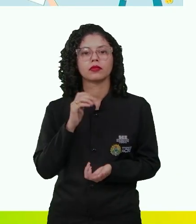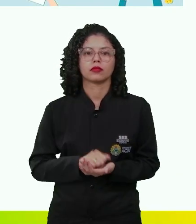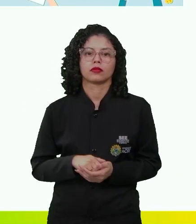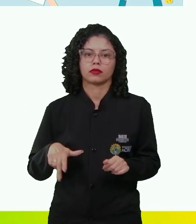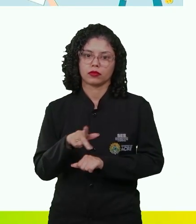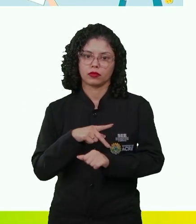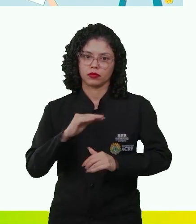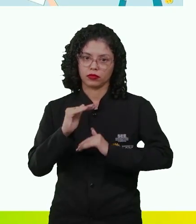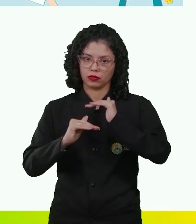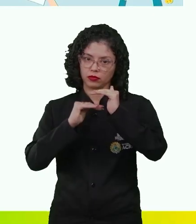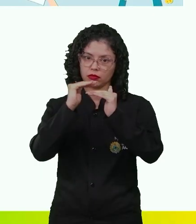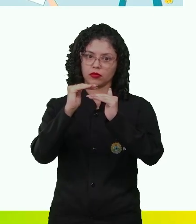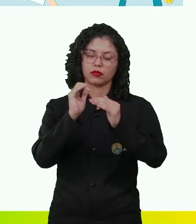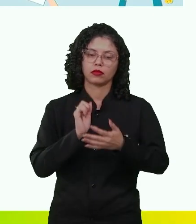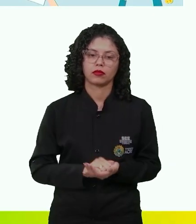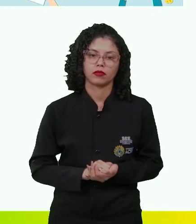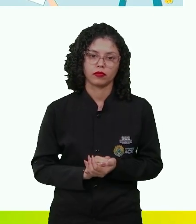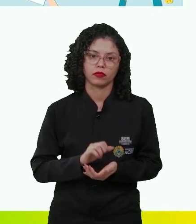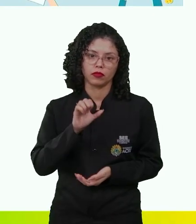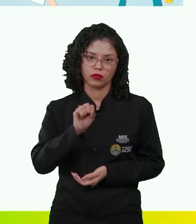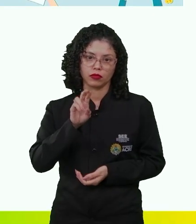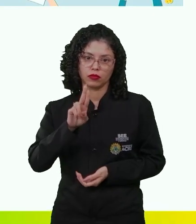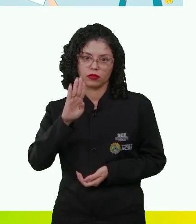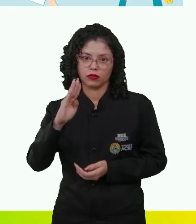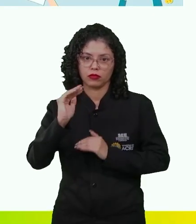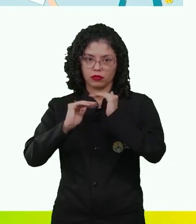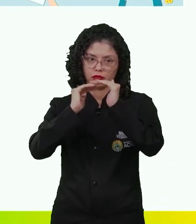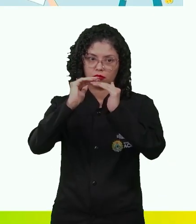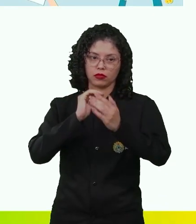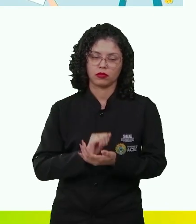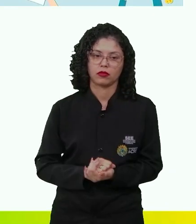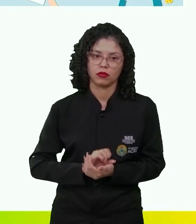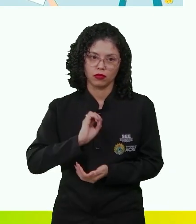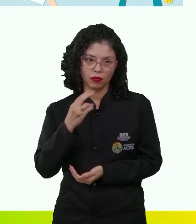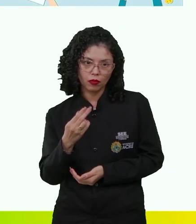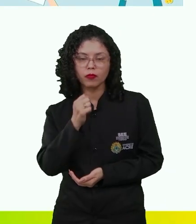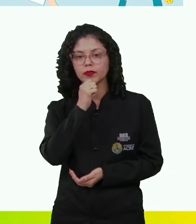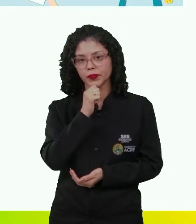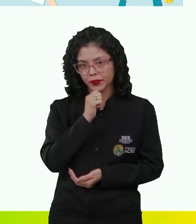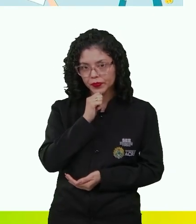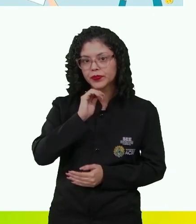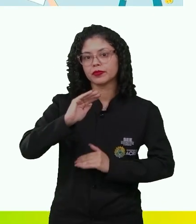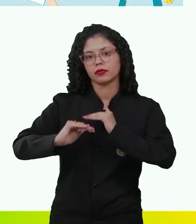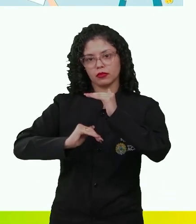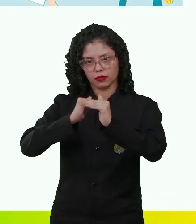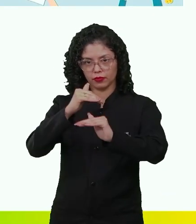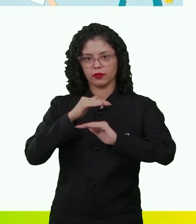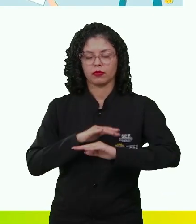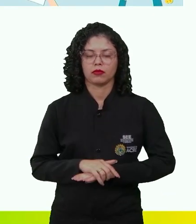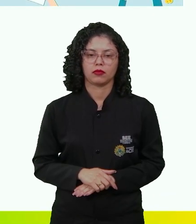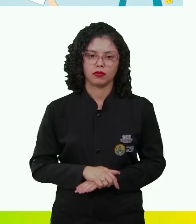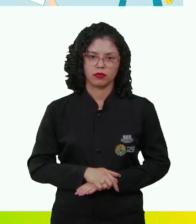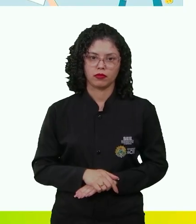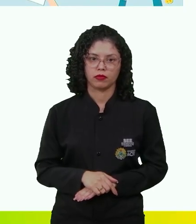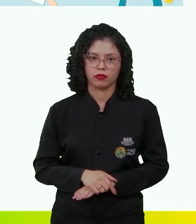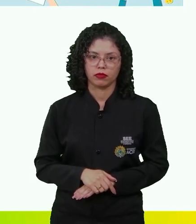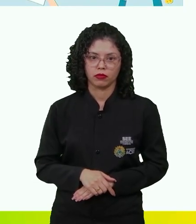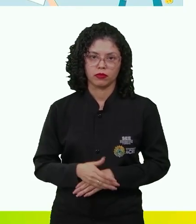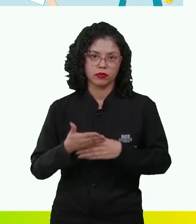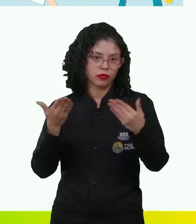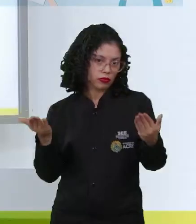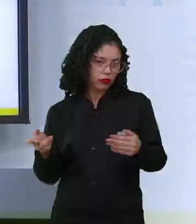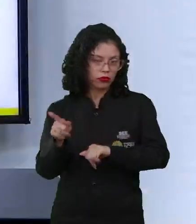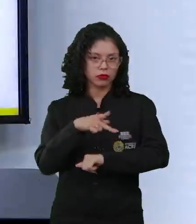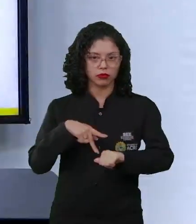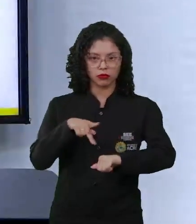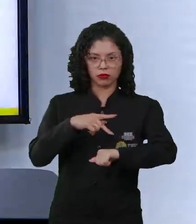para designar países desenvolvidos e subdesenvolvidos ou em desenvolvimento. Então, países